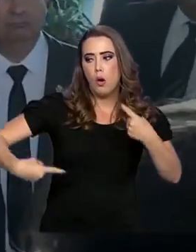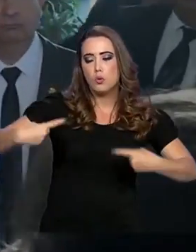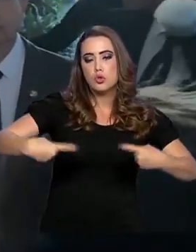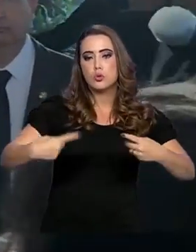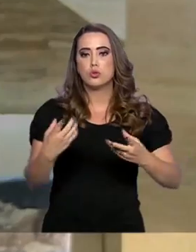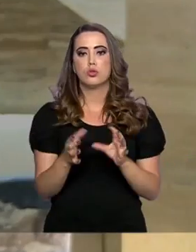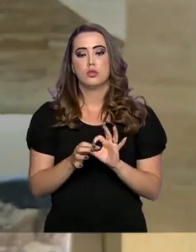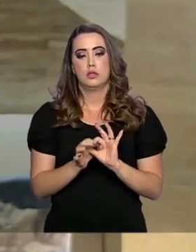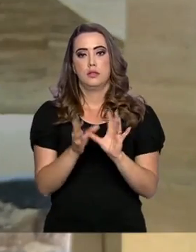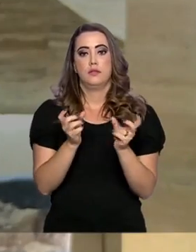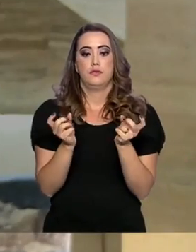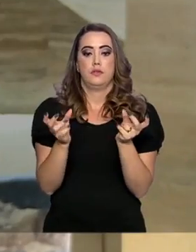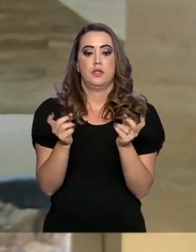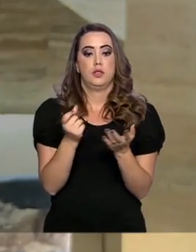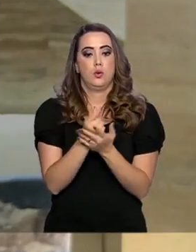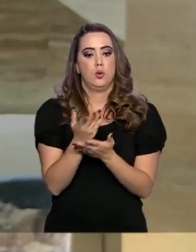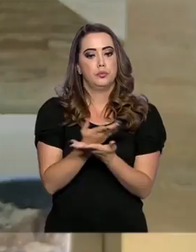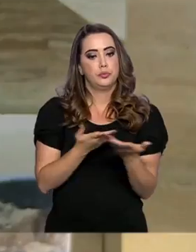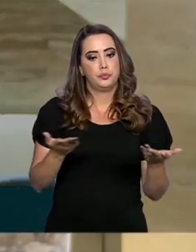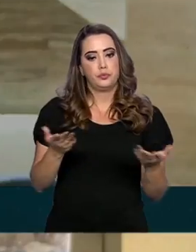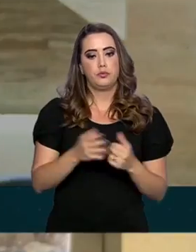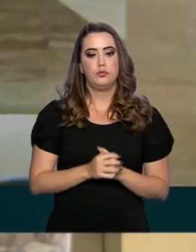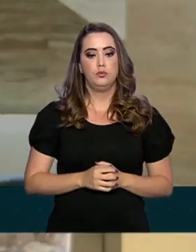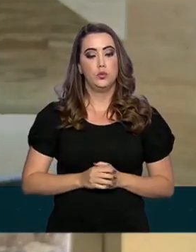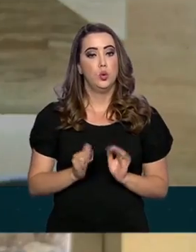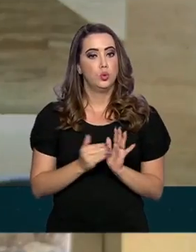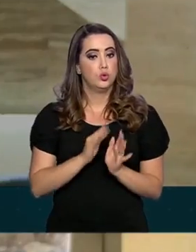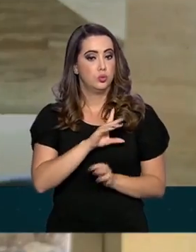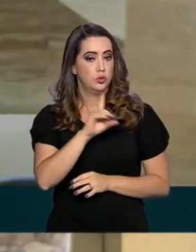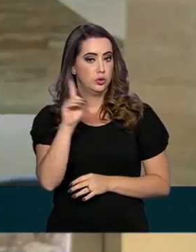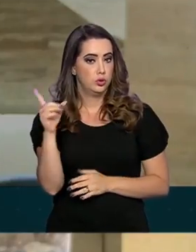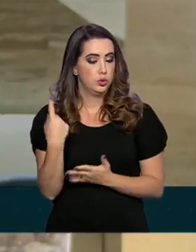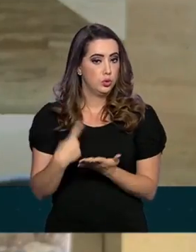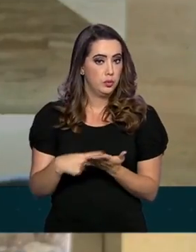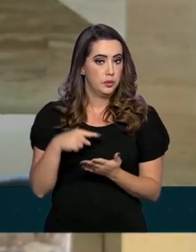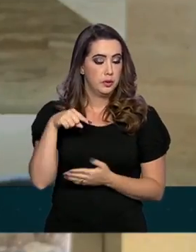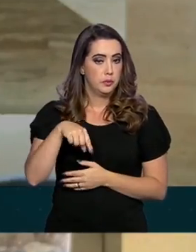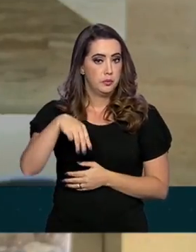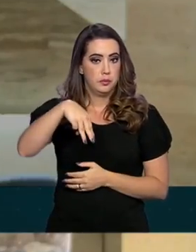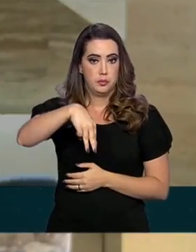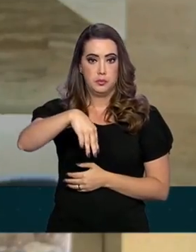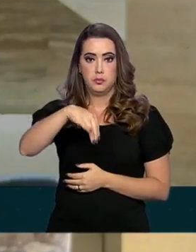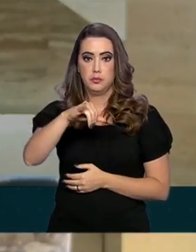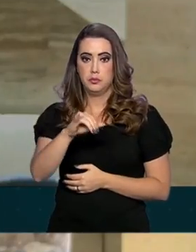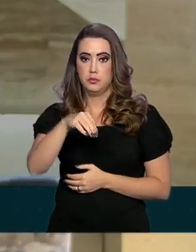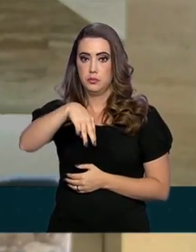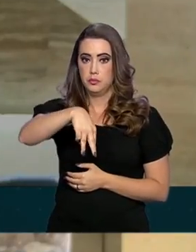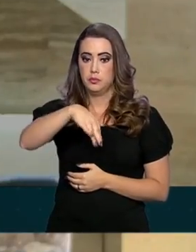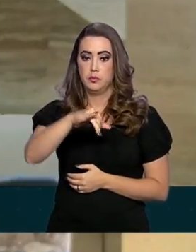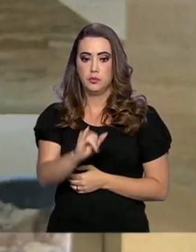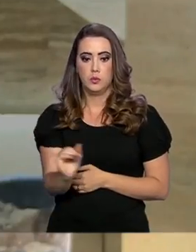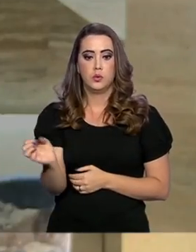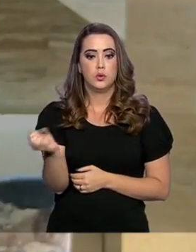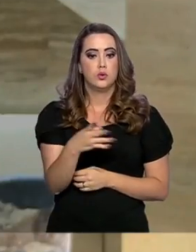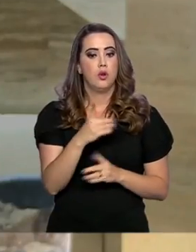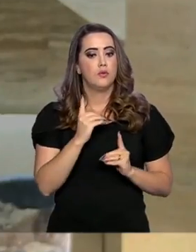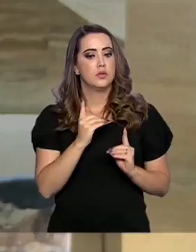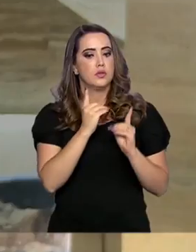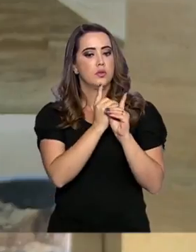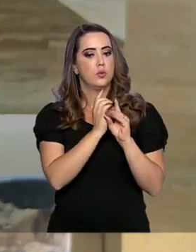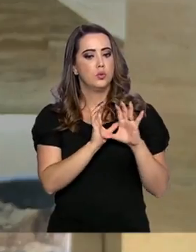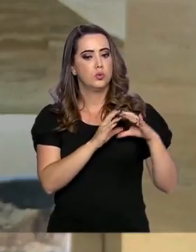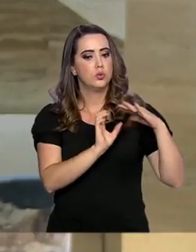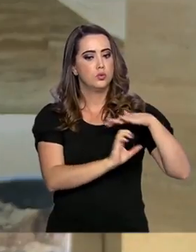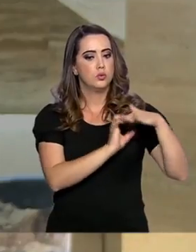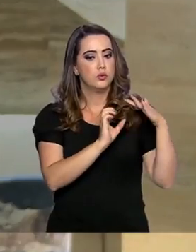O último dia de agenda do presidente Jair Bolsonaro aqui em Miami foi de novos encontros com empresários. O presidente